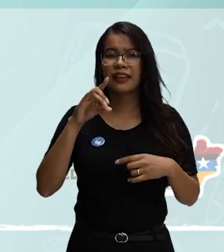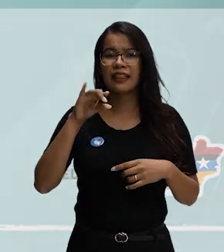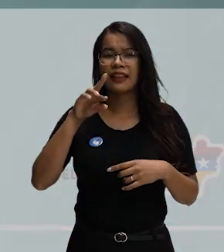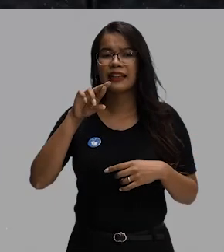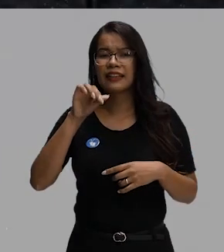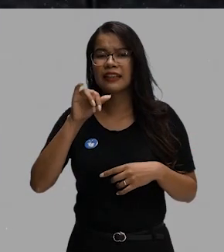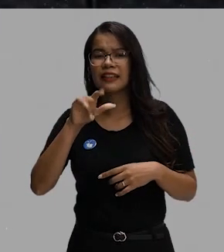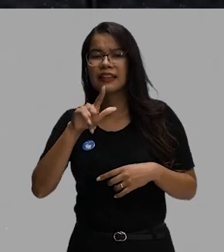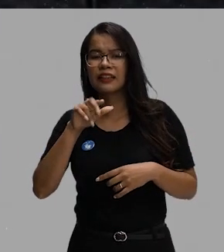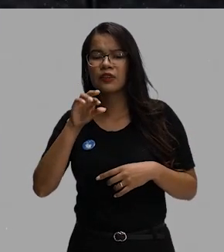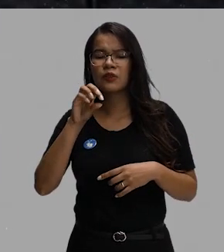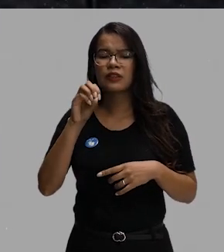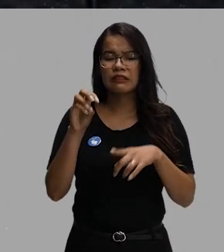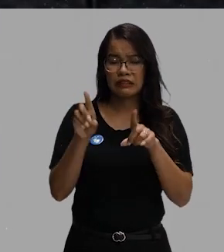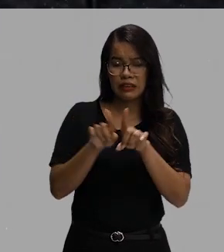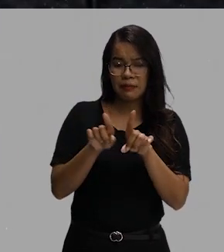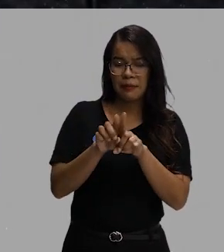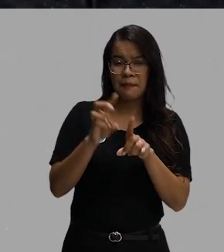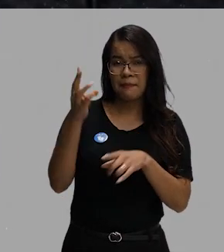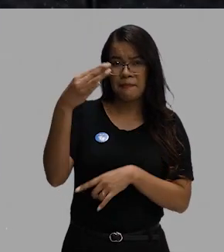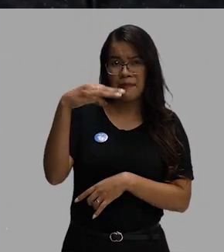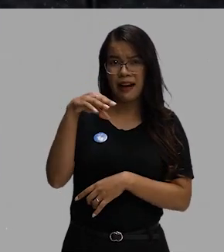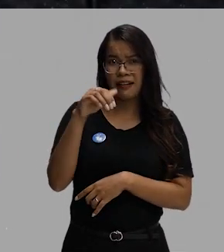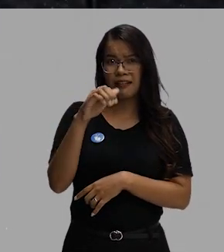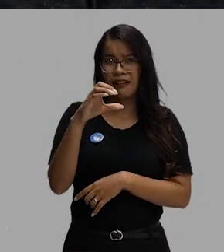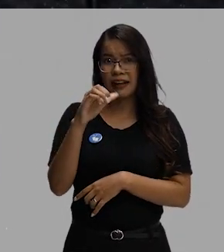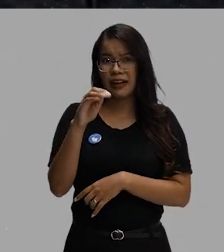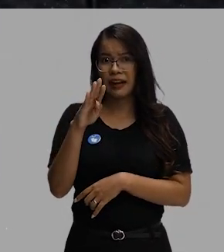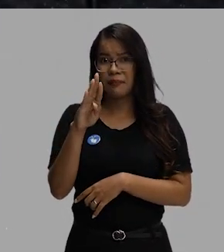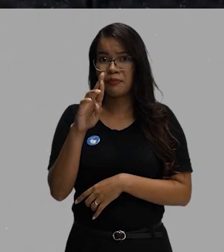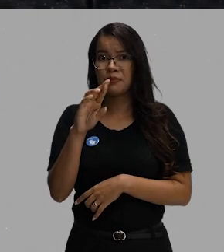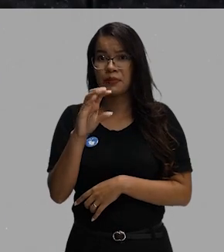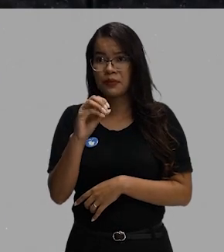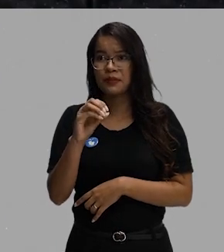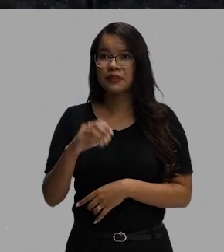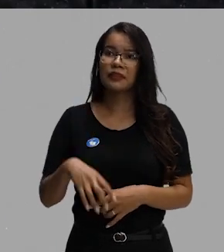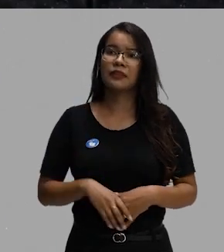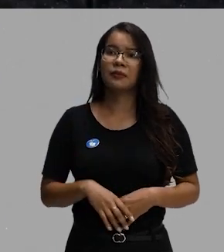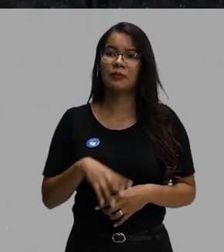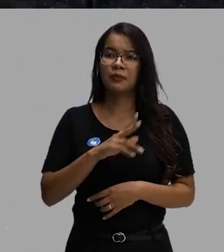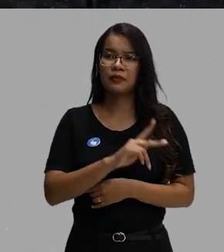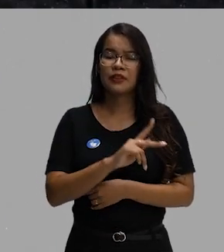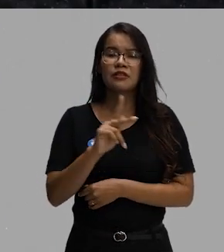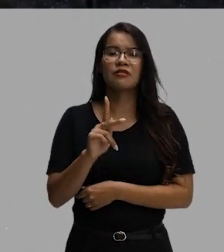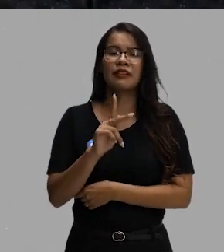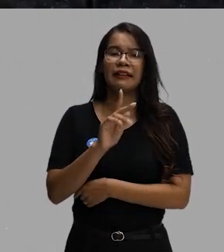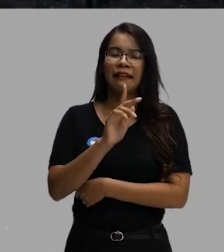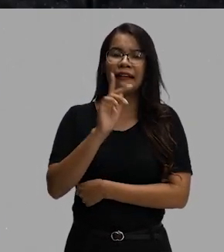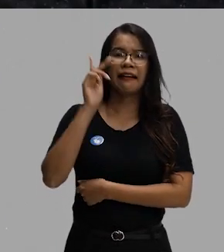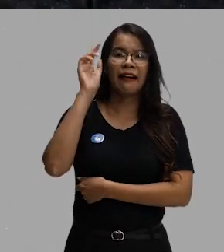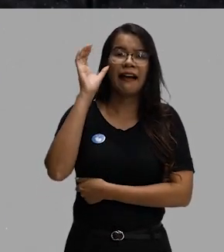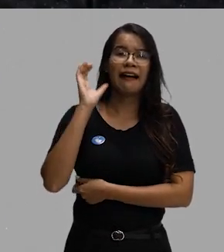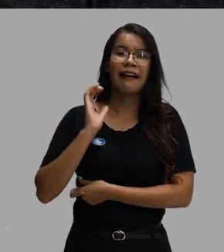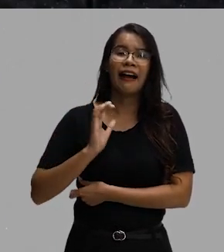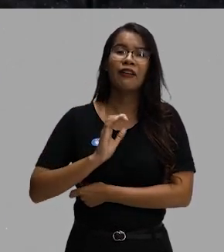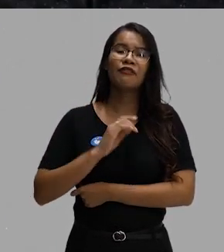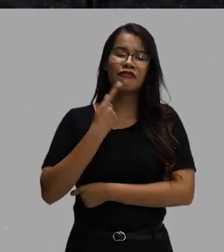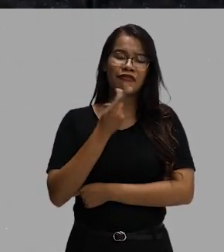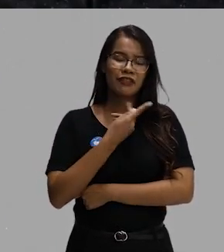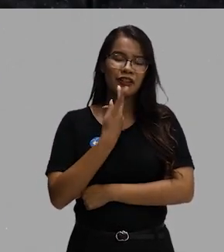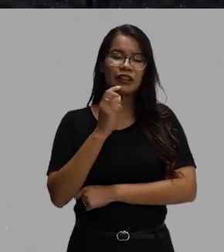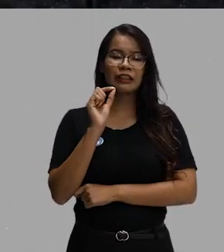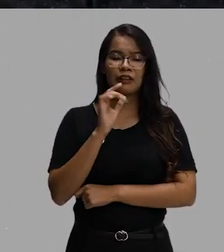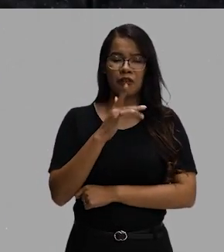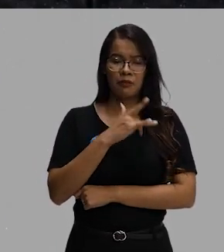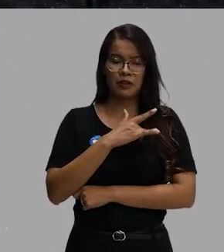meio de mau gosto. Repetindo, tá? Não, a professora Cacau disse que o romantismo segunda geração é